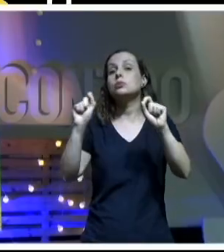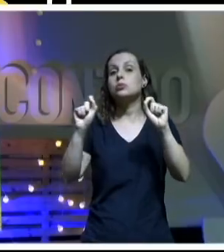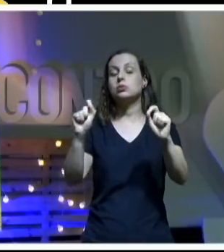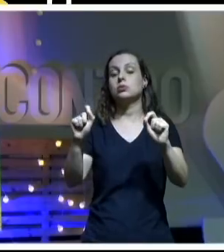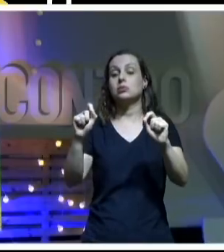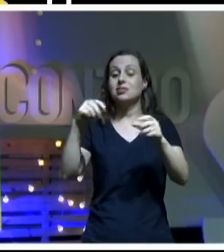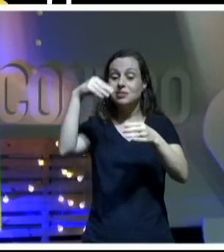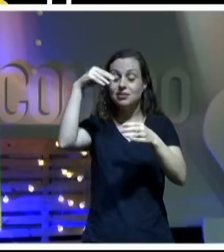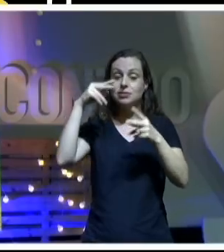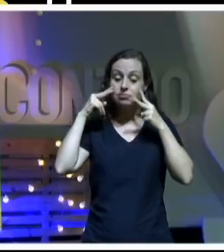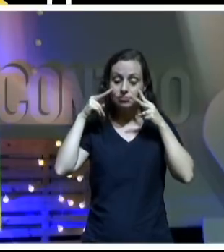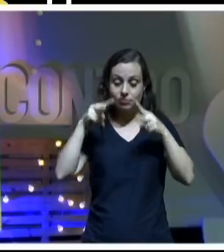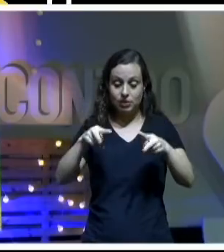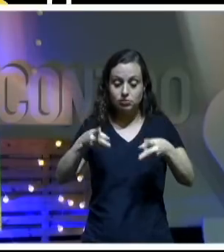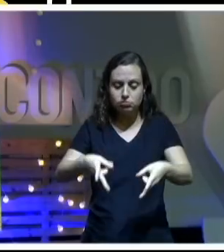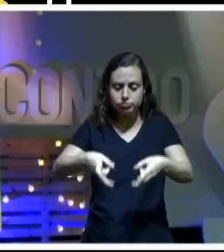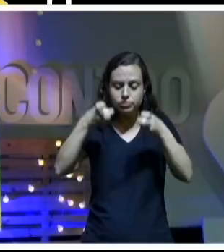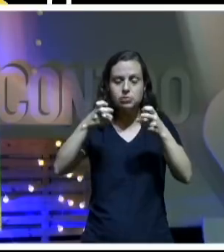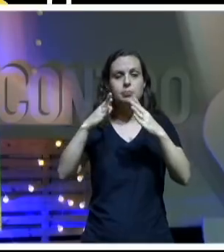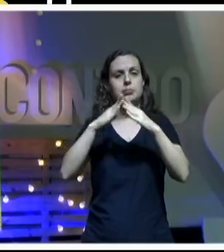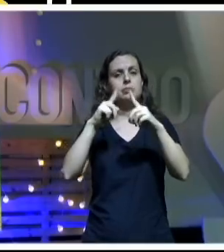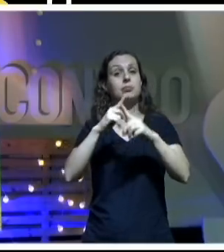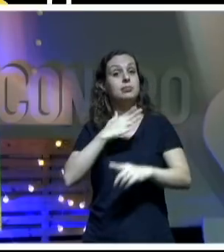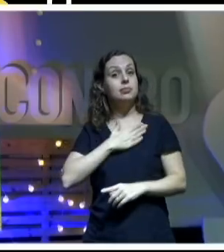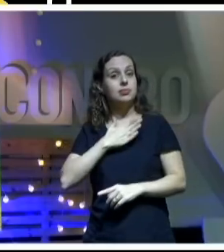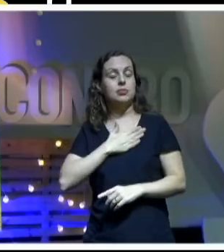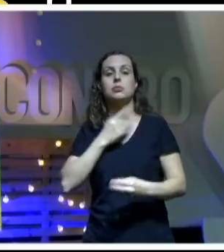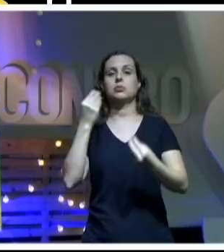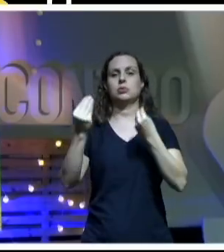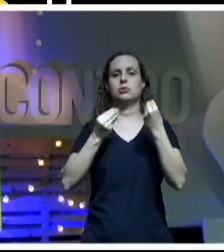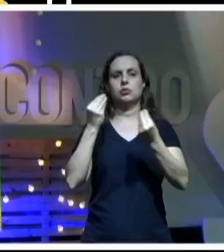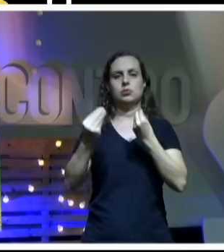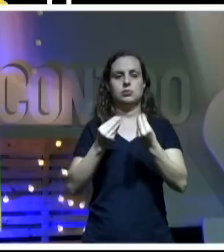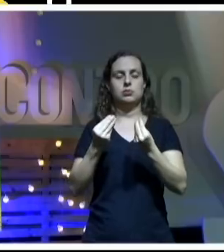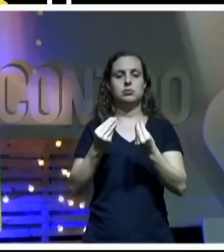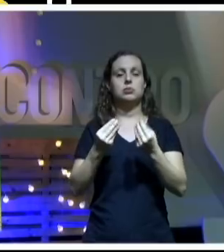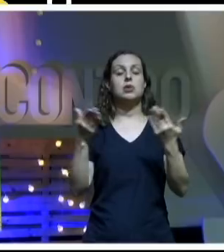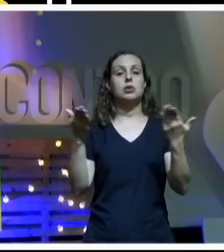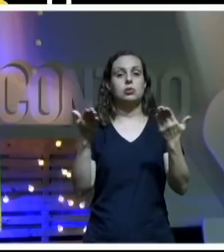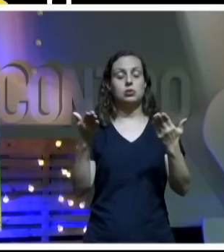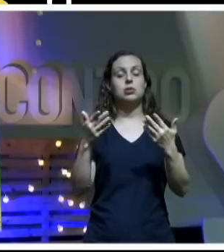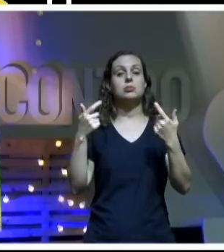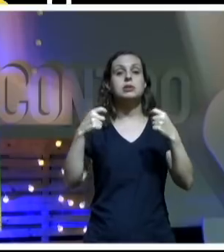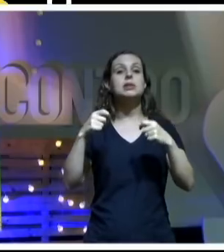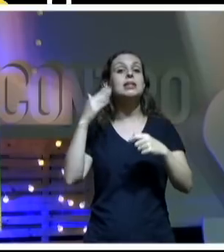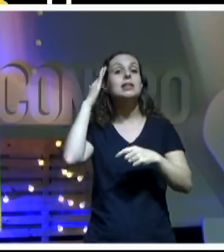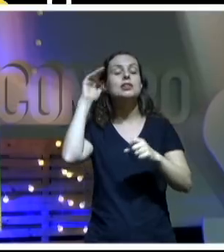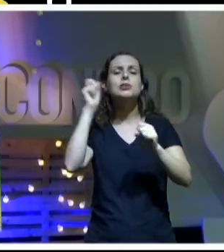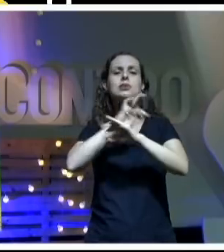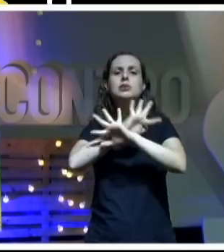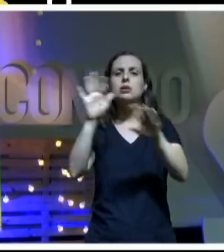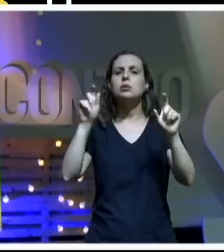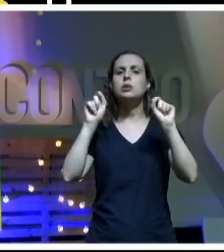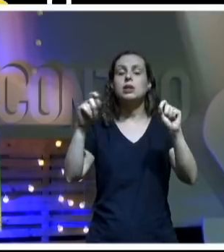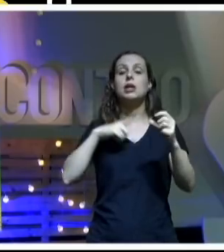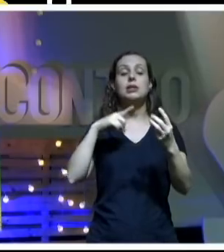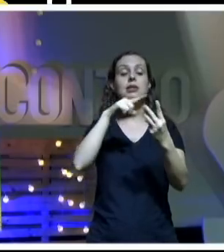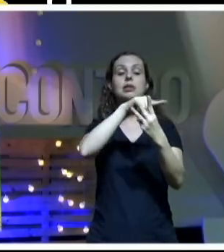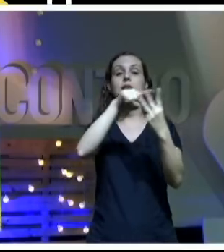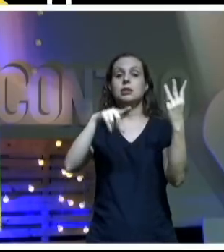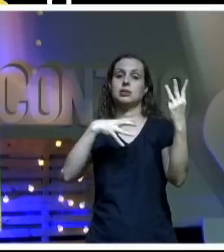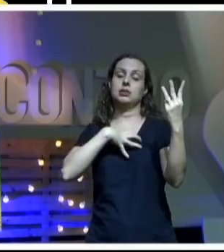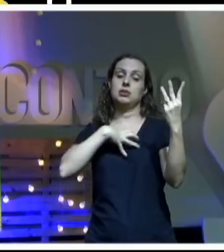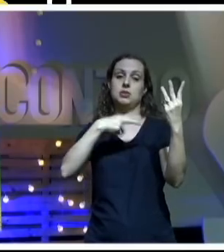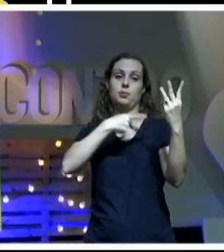a sua congregação local a igreja evangélica brasileira vai esclarecer a nossa visão nós propomos uma taxonomia uma descrição de três tipos de